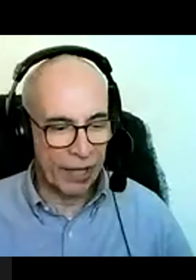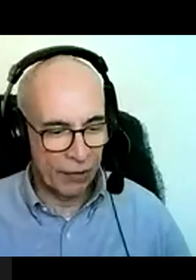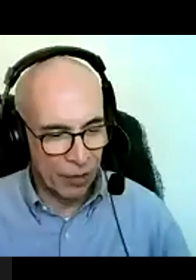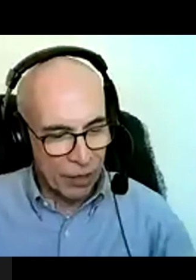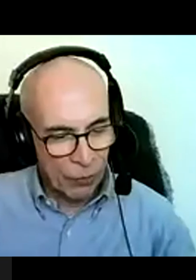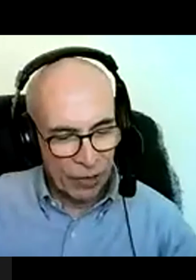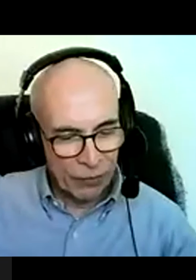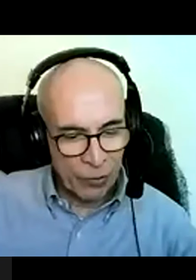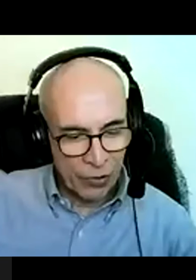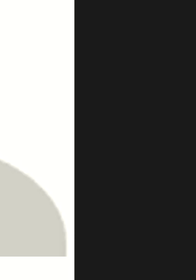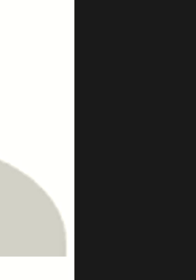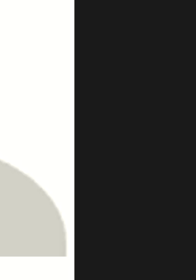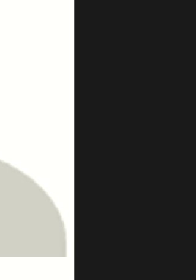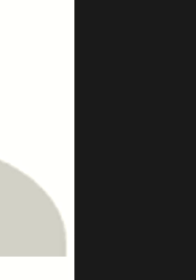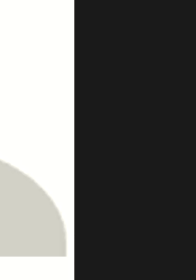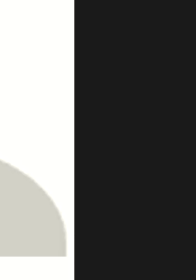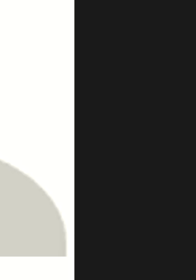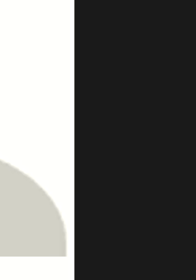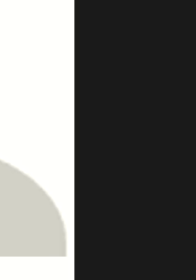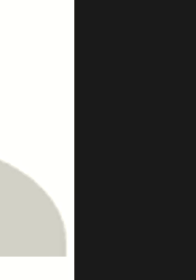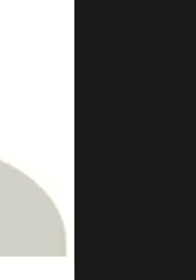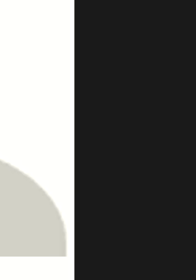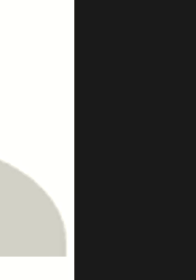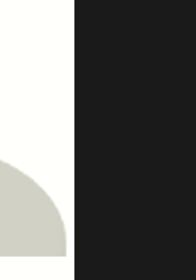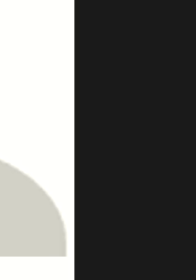Muito obrigado. Por fim, vamos ter